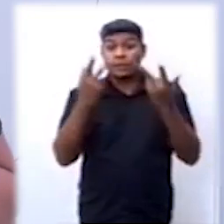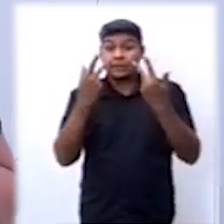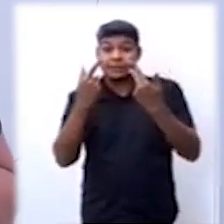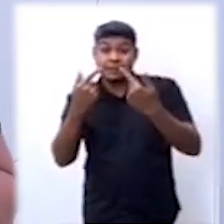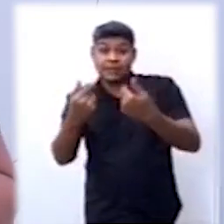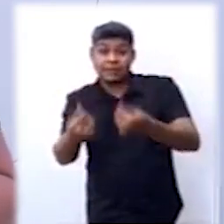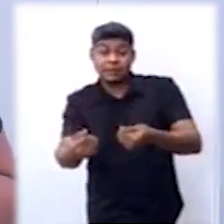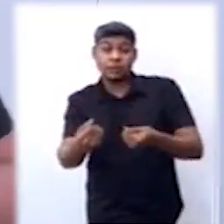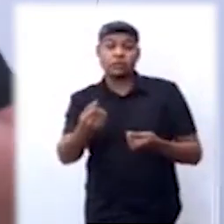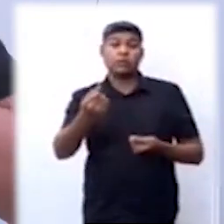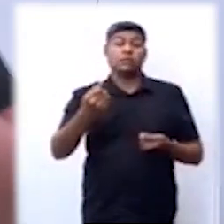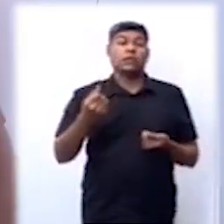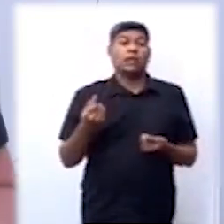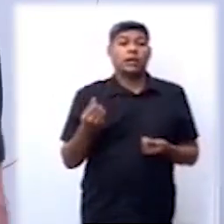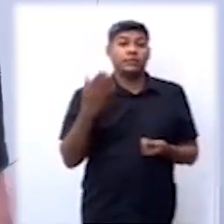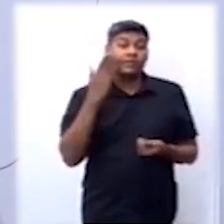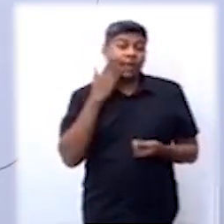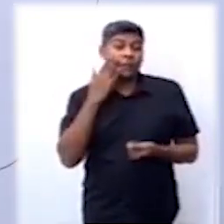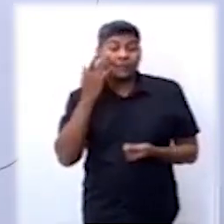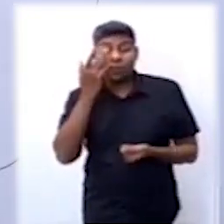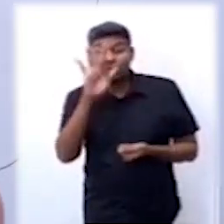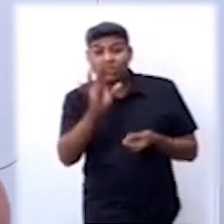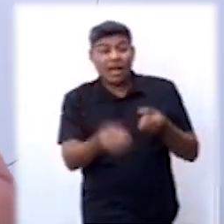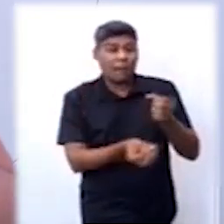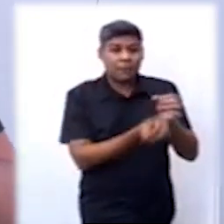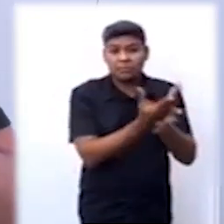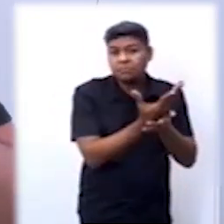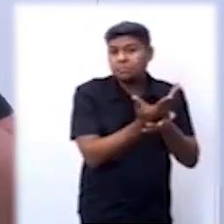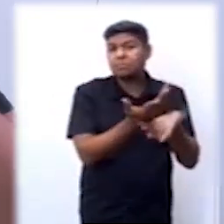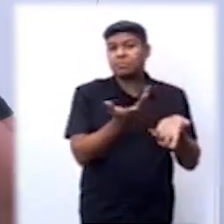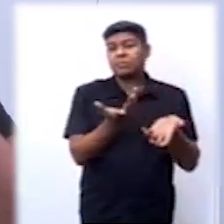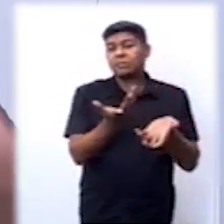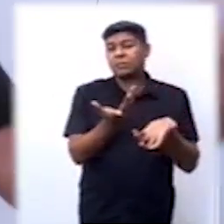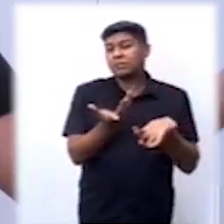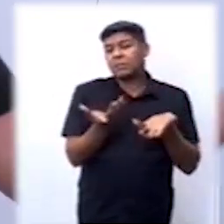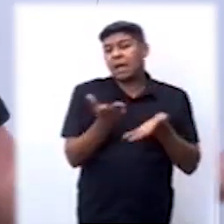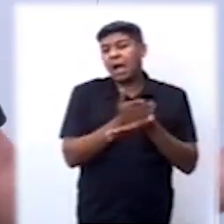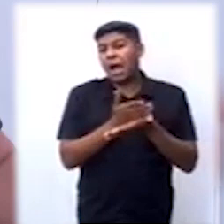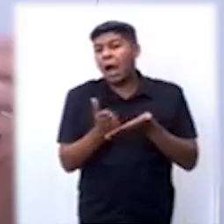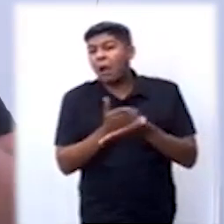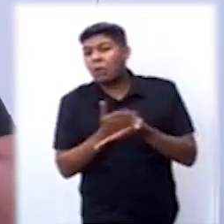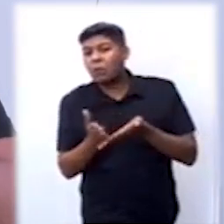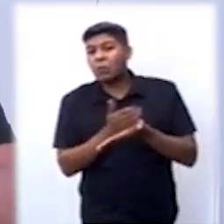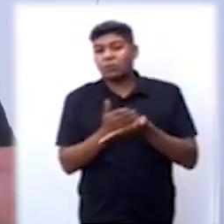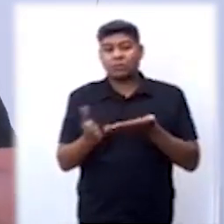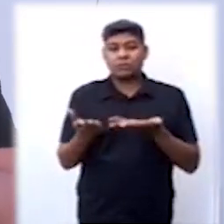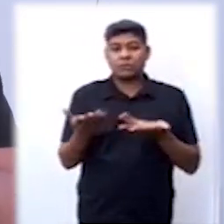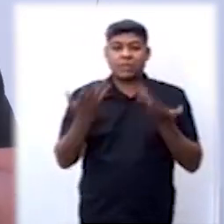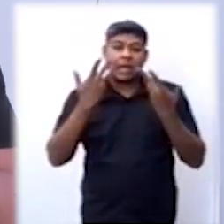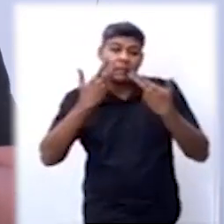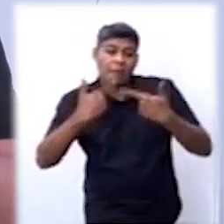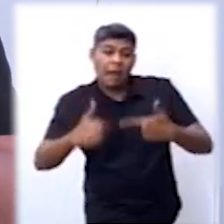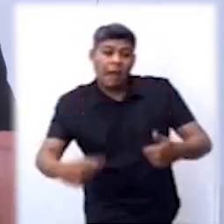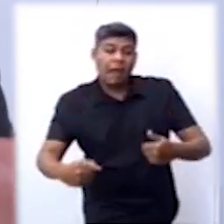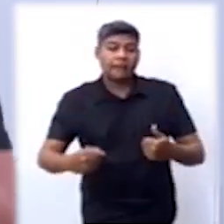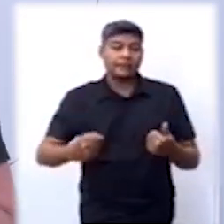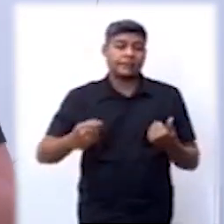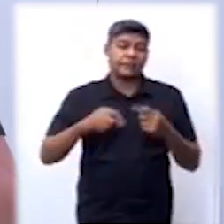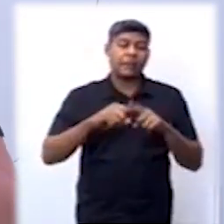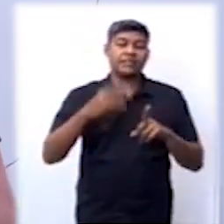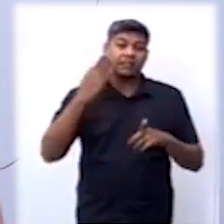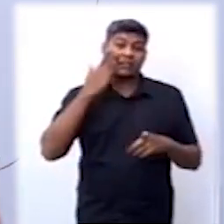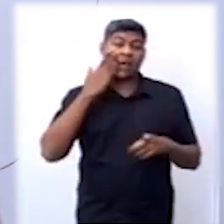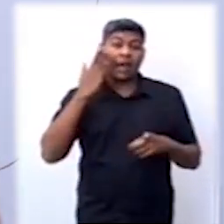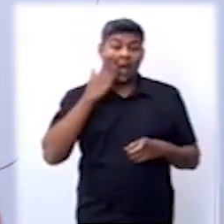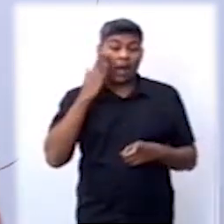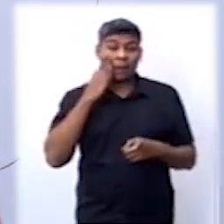dizer assim, a gente não sabe a origem, se é alguns mamíferos, né? Mas a gente sabe